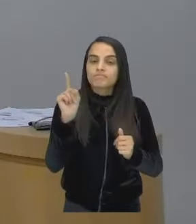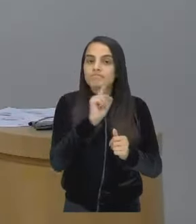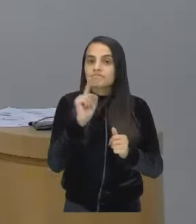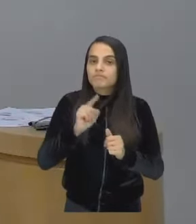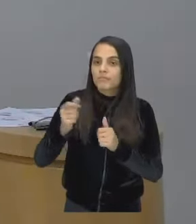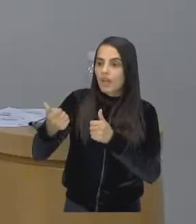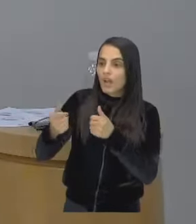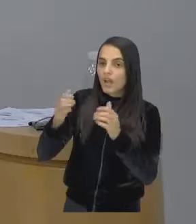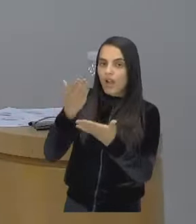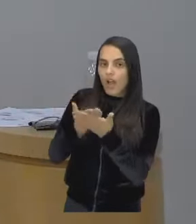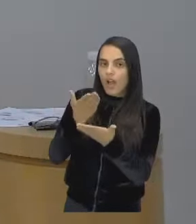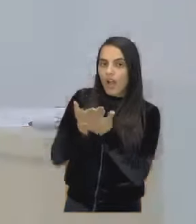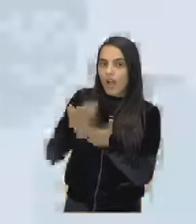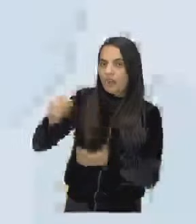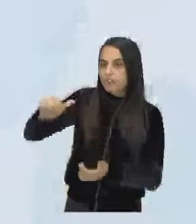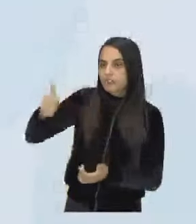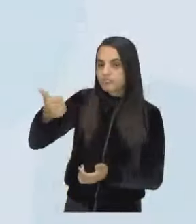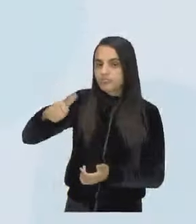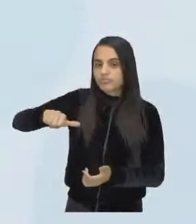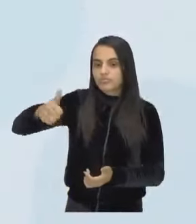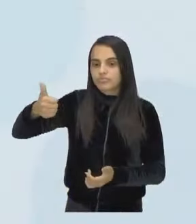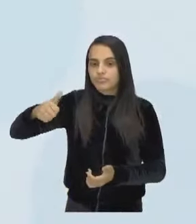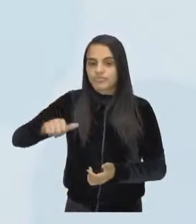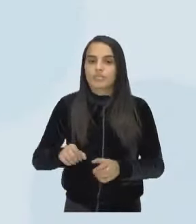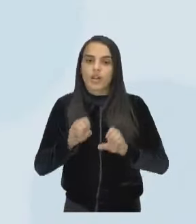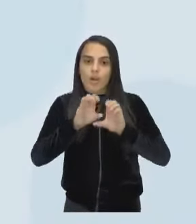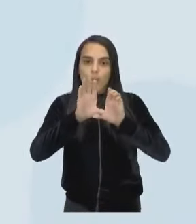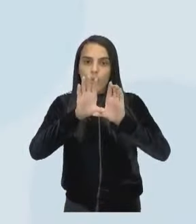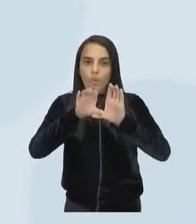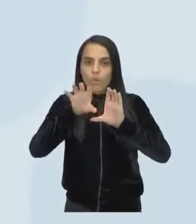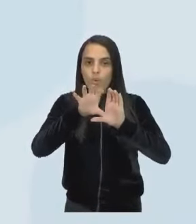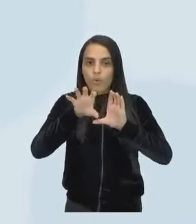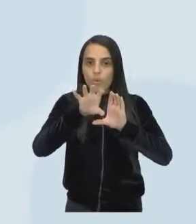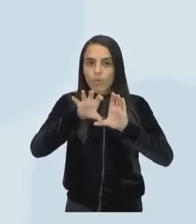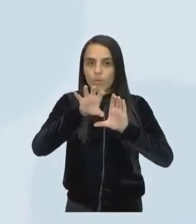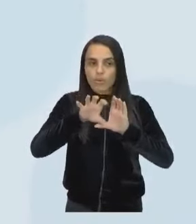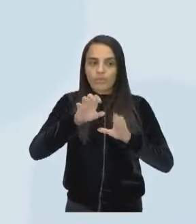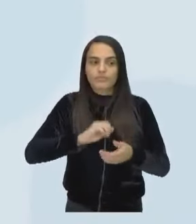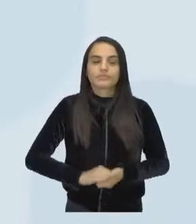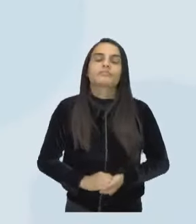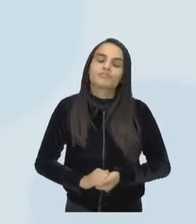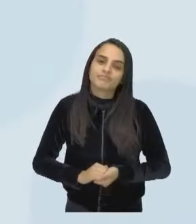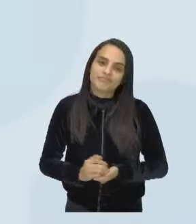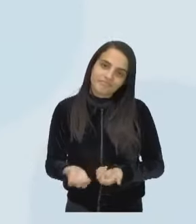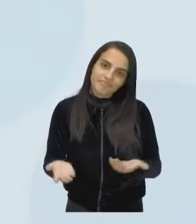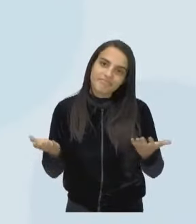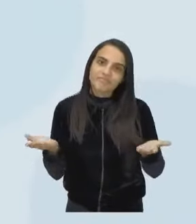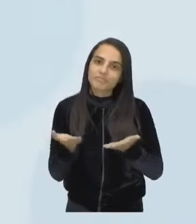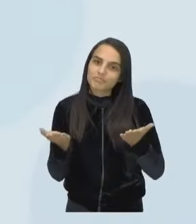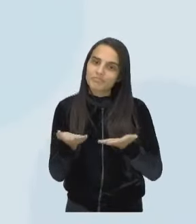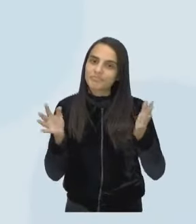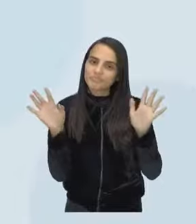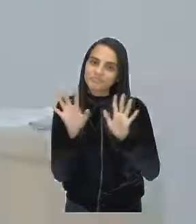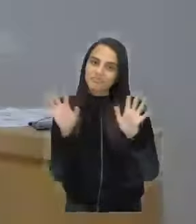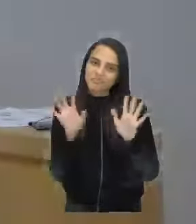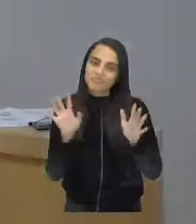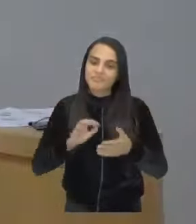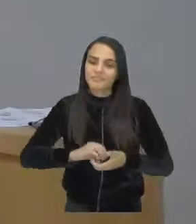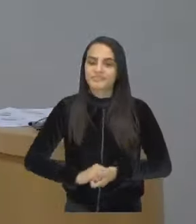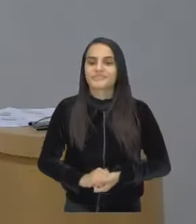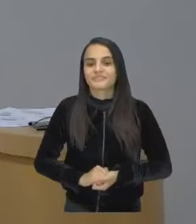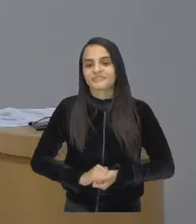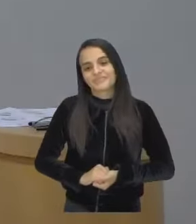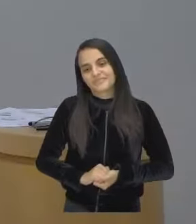avaliada na nossa aula. Tá aparecendo para vocês o QR Code na tela. E, Rô, tá na hora de falar tchau. Ah. Ok? Okay. So,